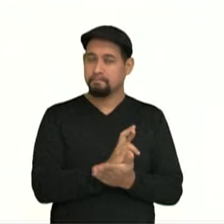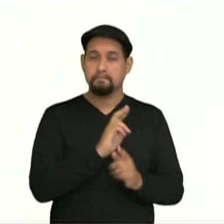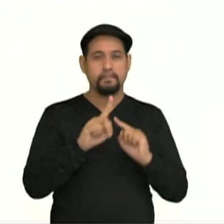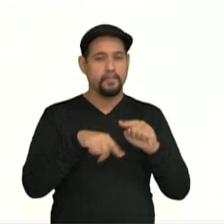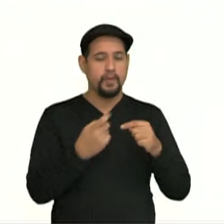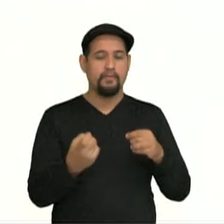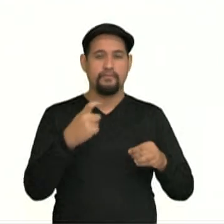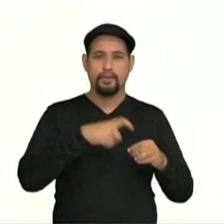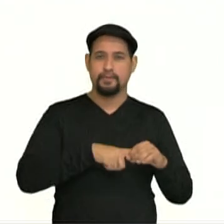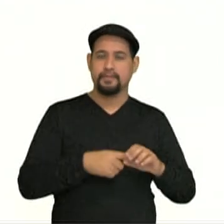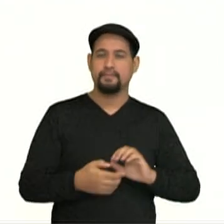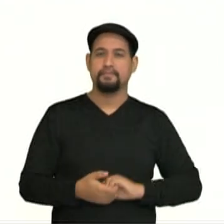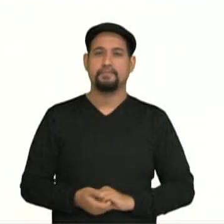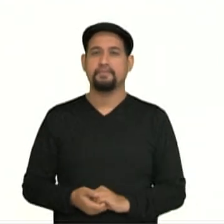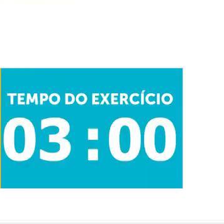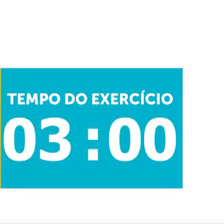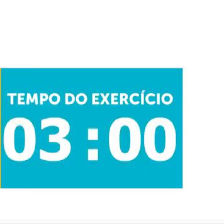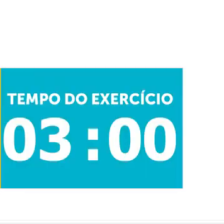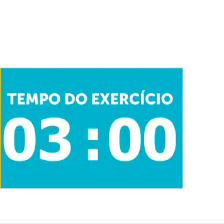e a gente já retorna.